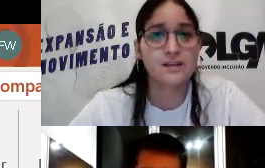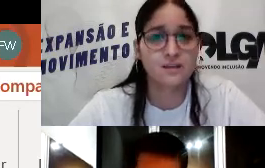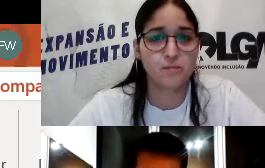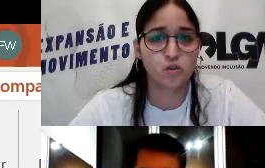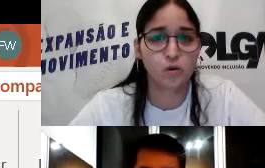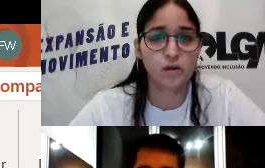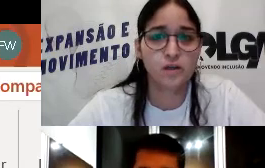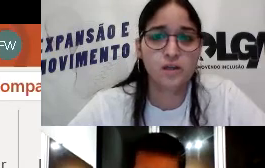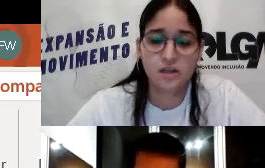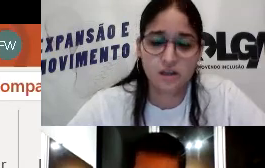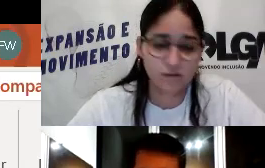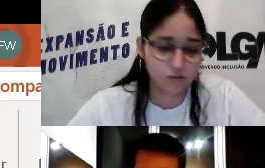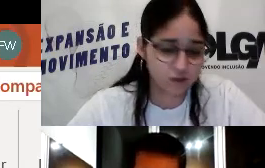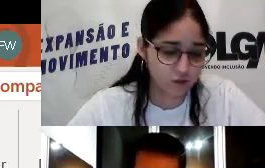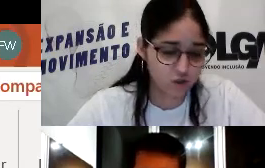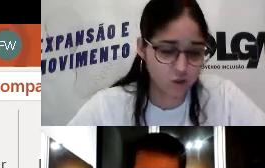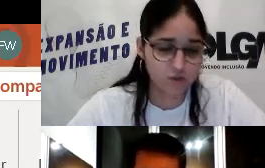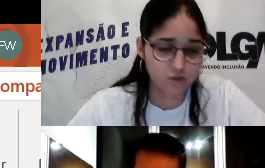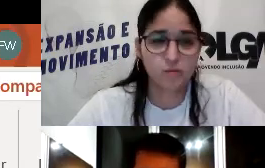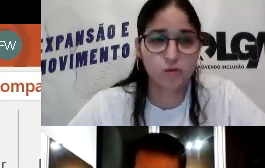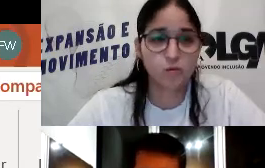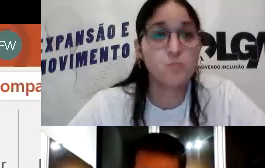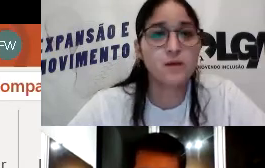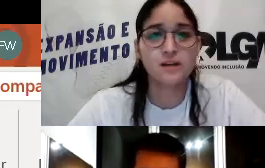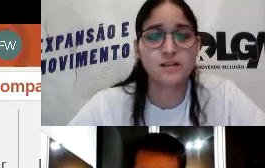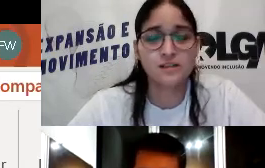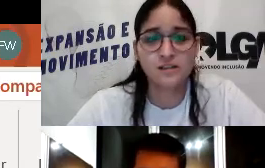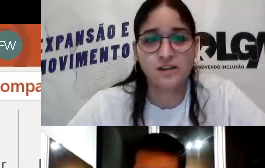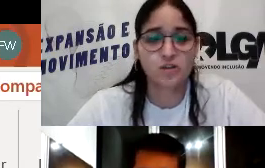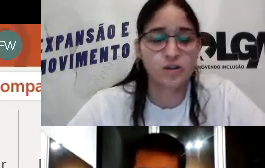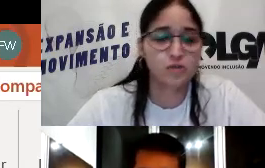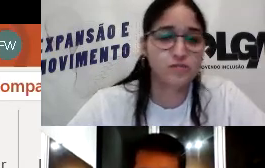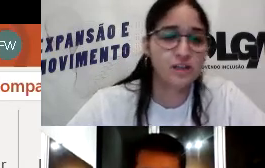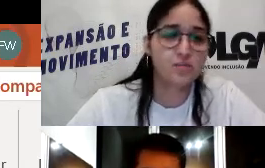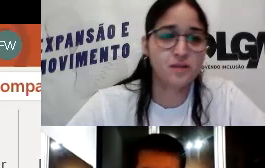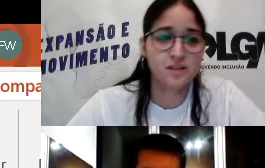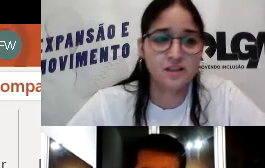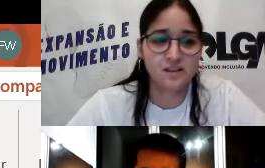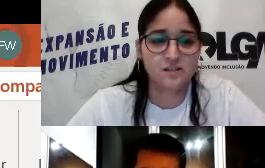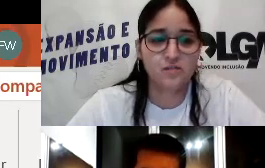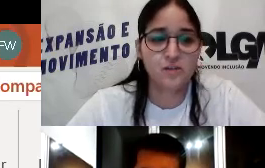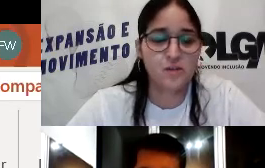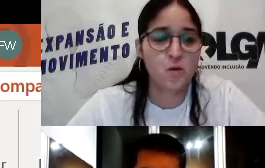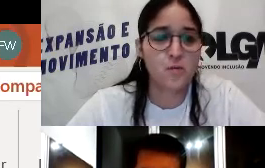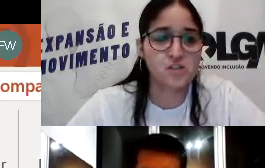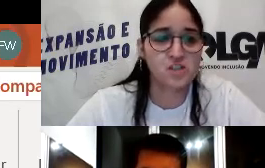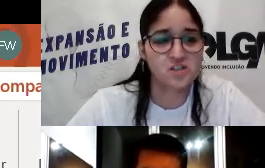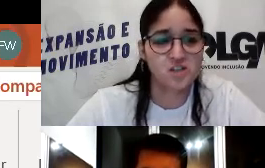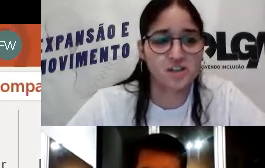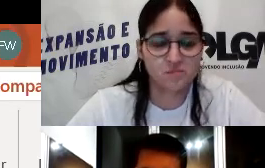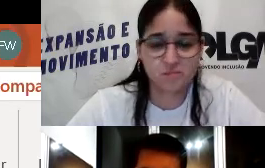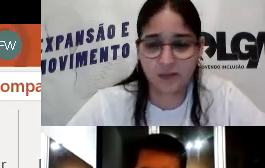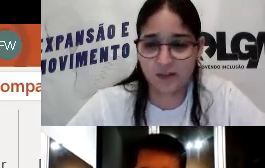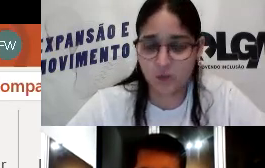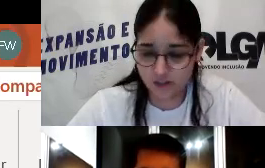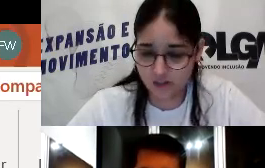Quem é essa pessoa? E você trouxe de uma forma muito humana a história do Felipe. O Felipe acompanhou a gente